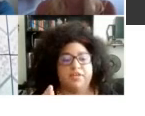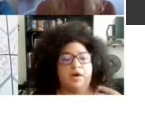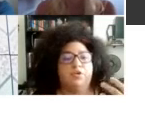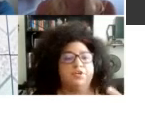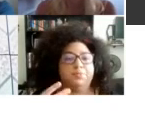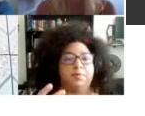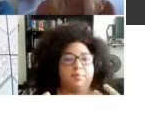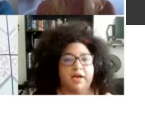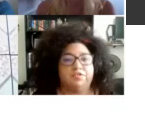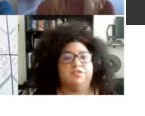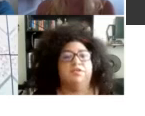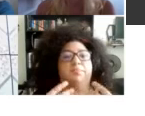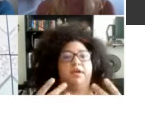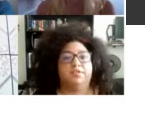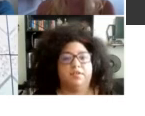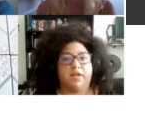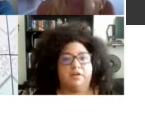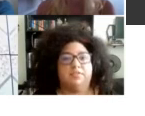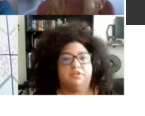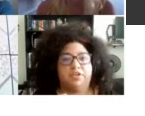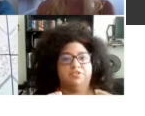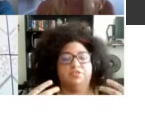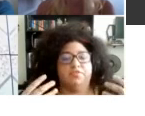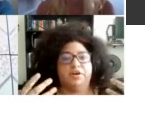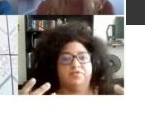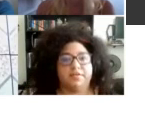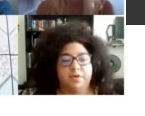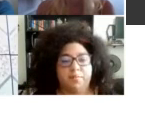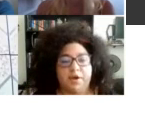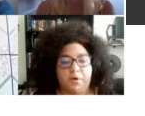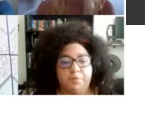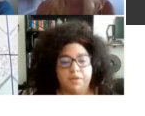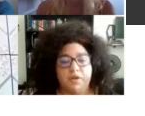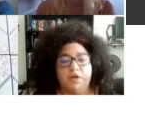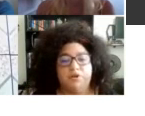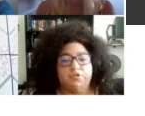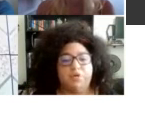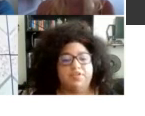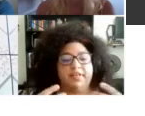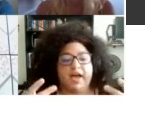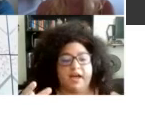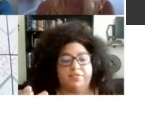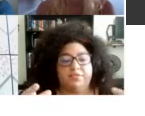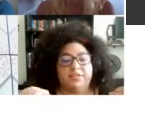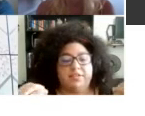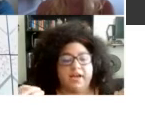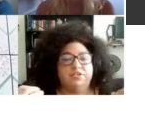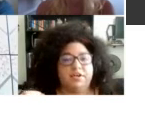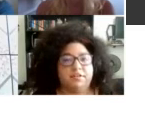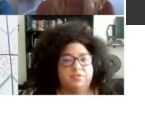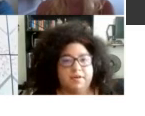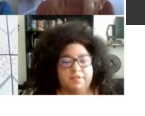estava sujeita a outras problemáticas que também suscitaram na gente uma reflexão maior sobre o cenário